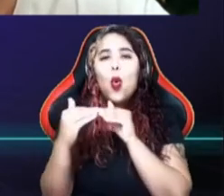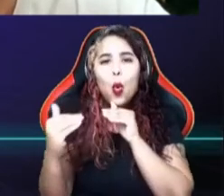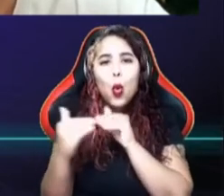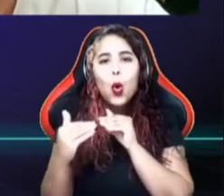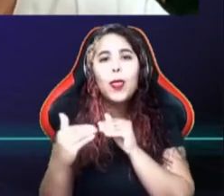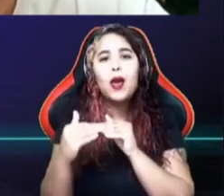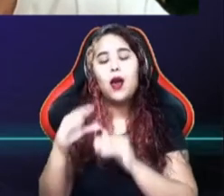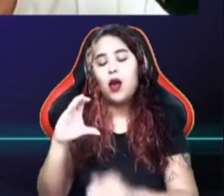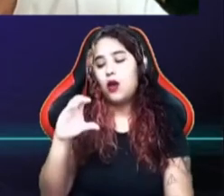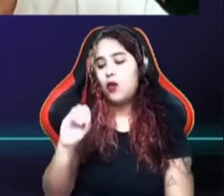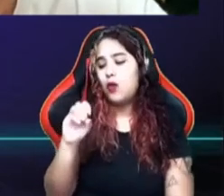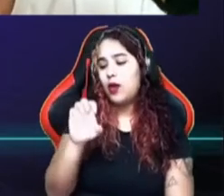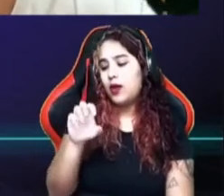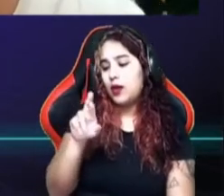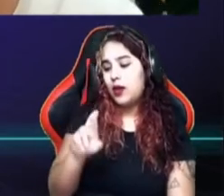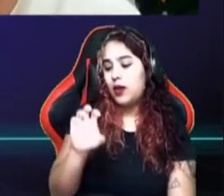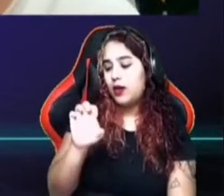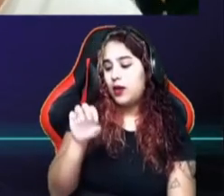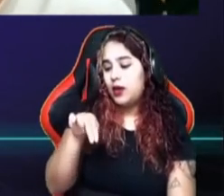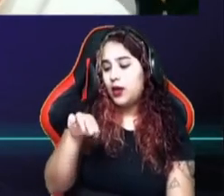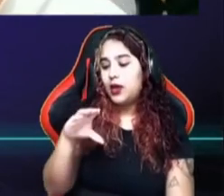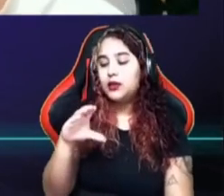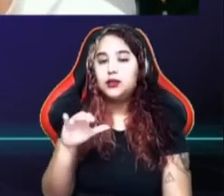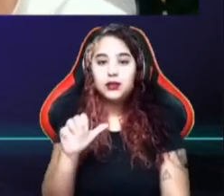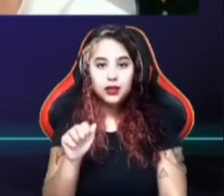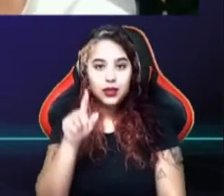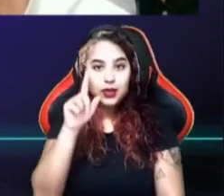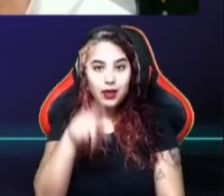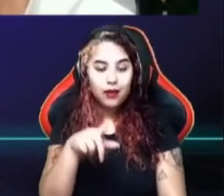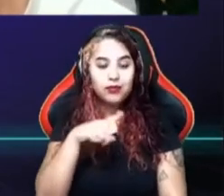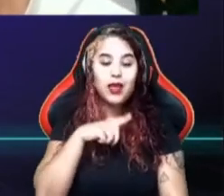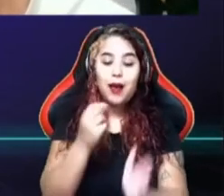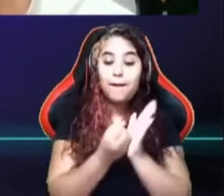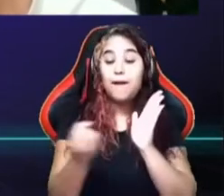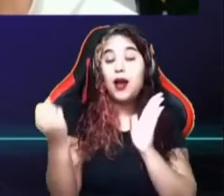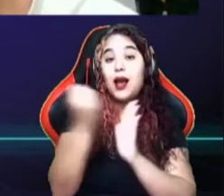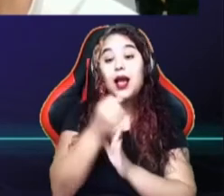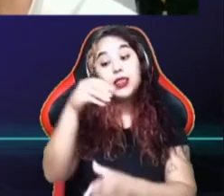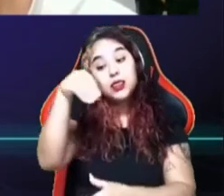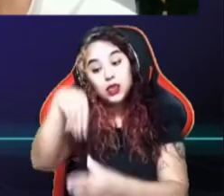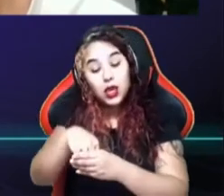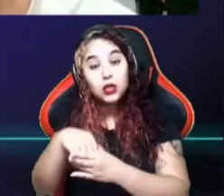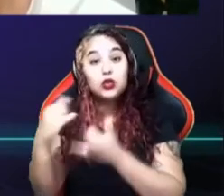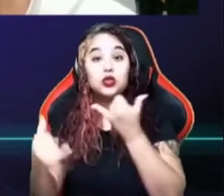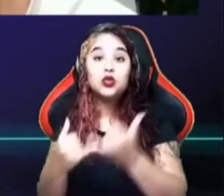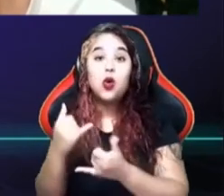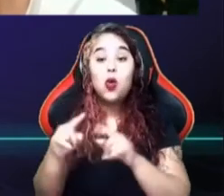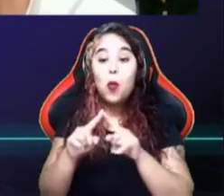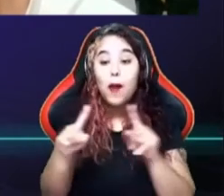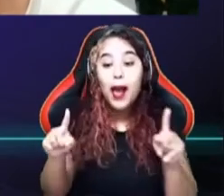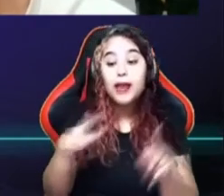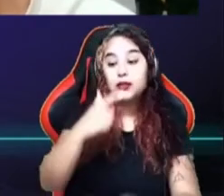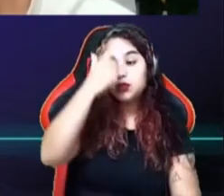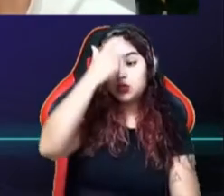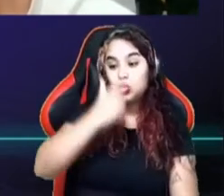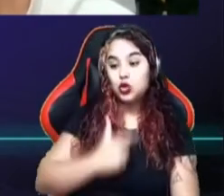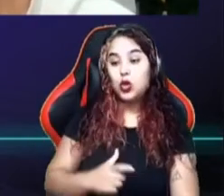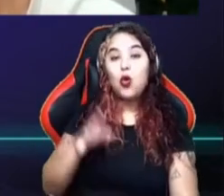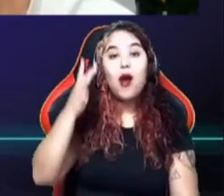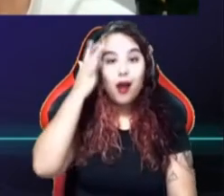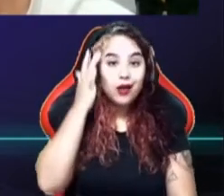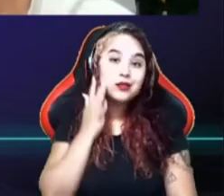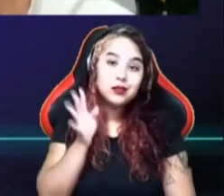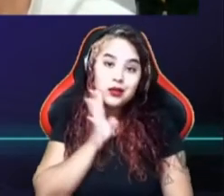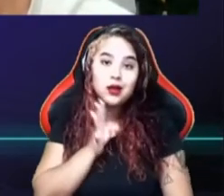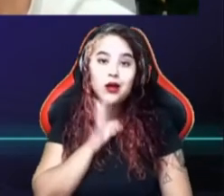de trazer a marca para dentro do jogo que seja legal também para o jogador. Esse é um erro meio